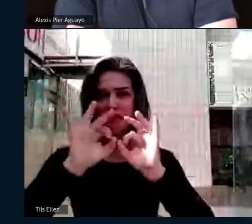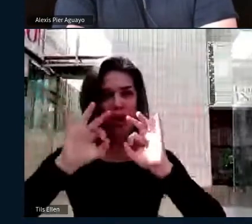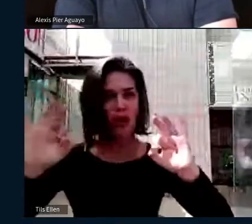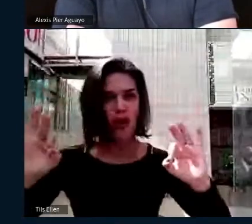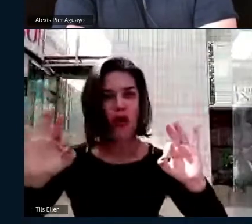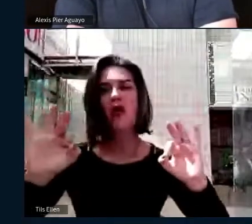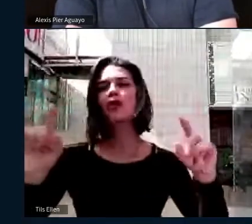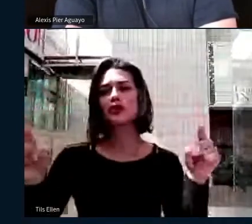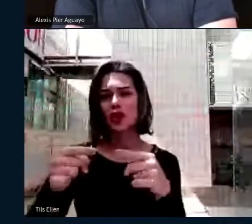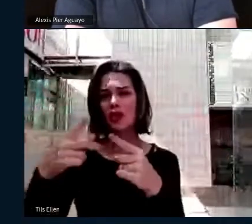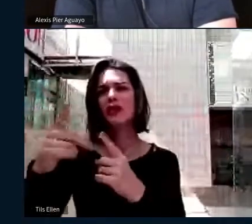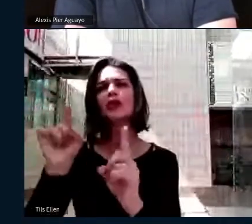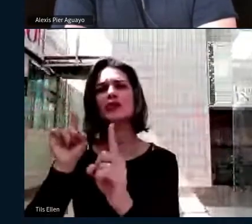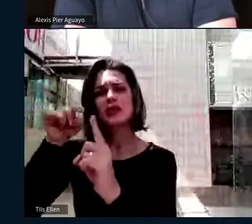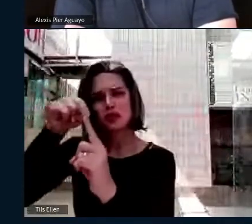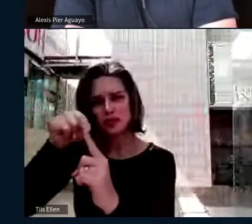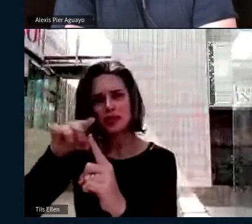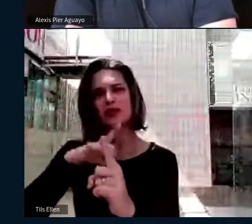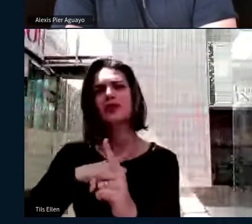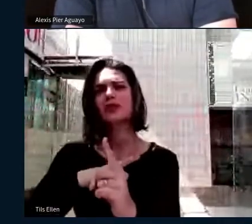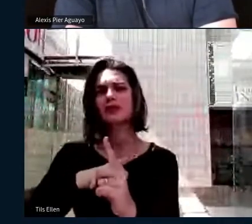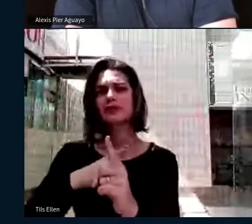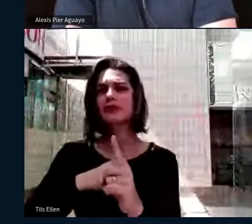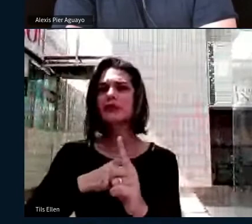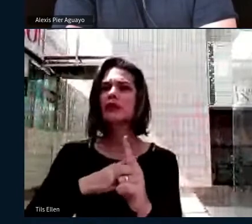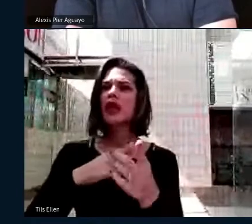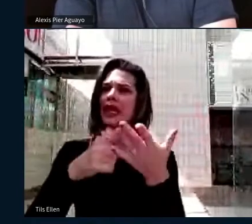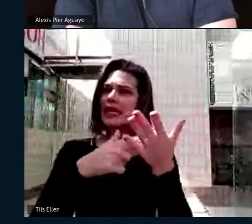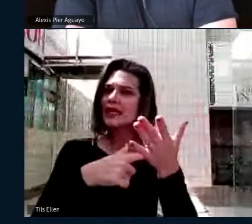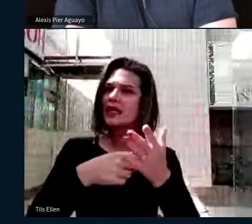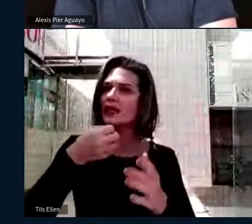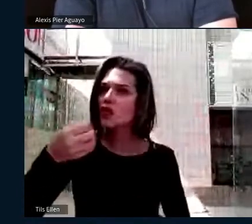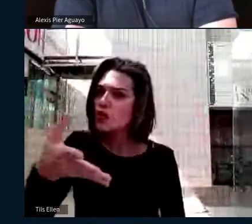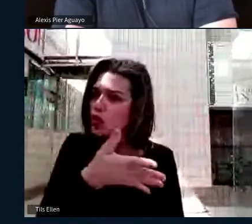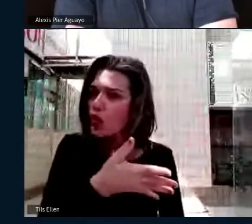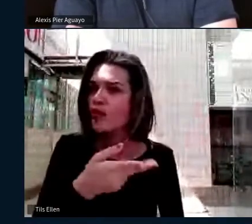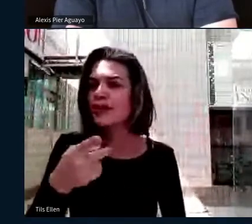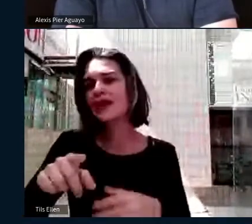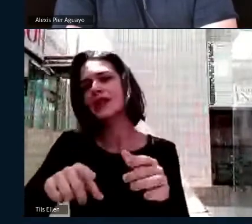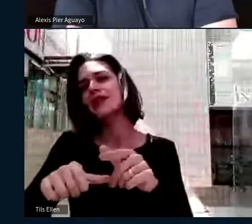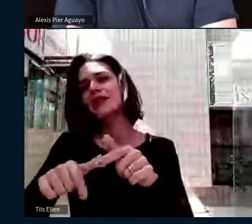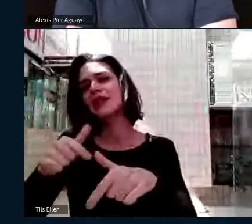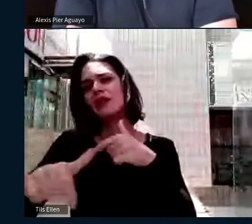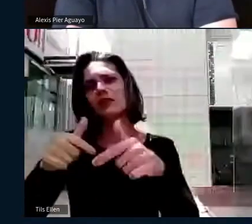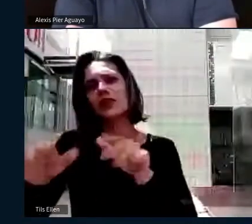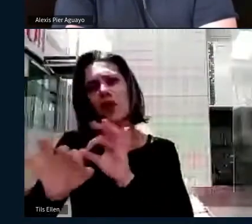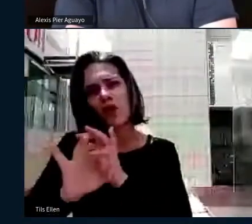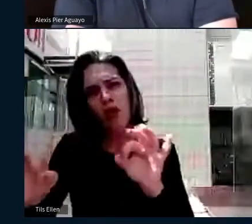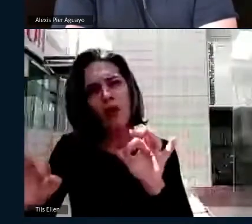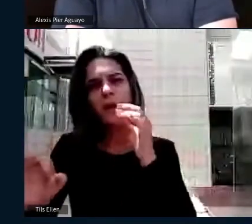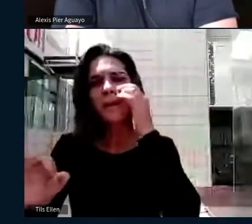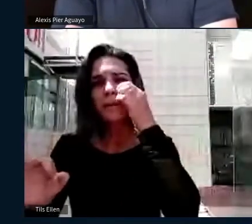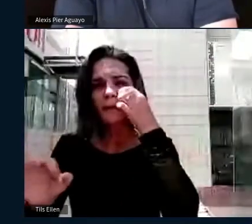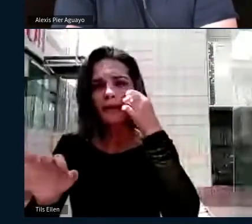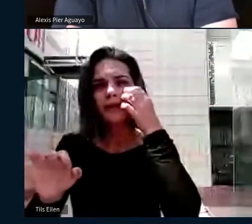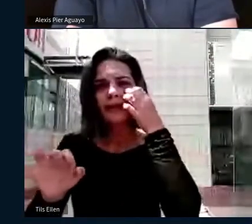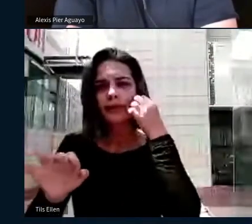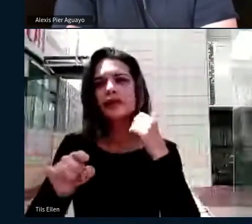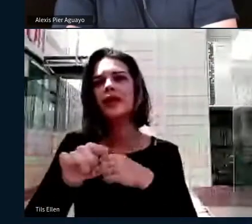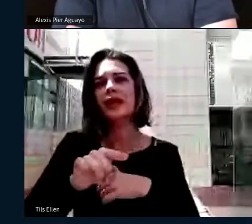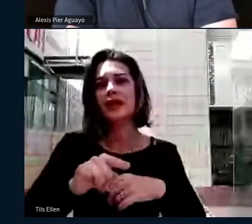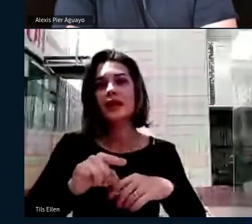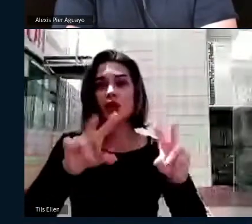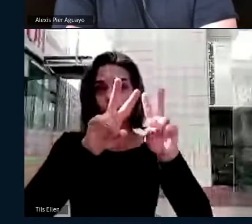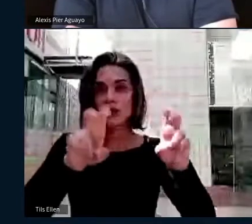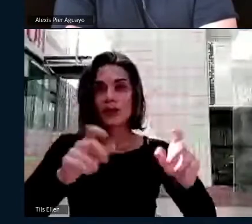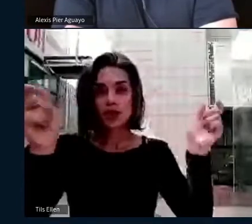objetivos, uma bibliografia atual. Então, considero o seu trabalho um passo adiante no que diz respeito à competência do